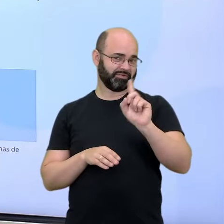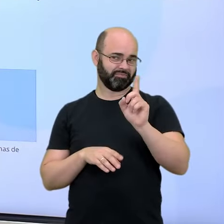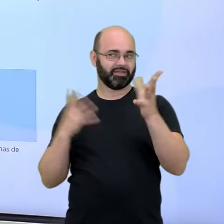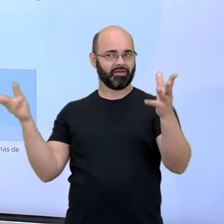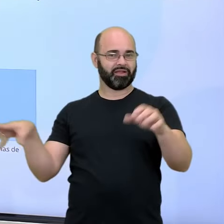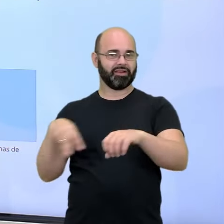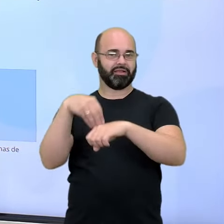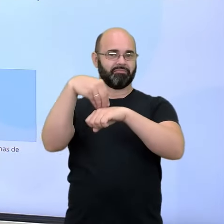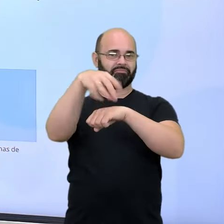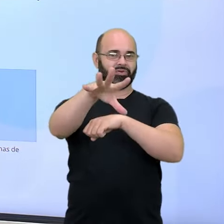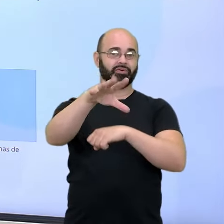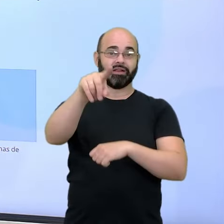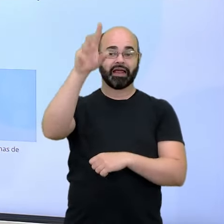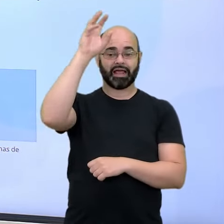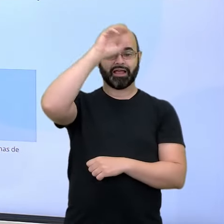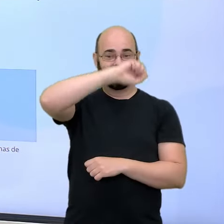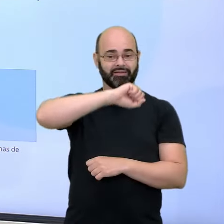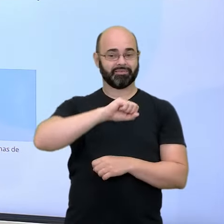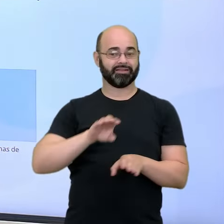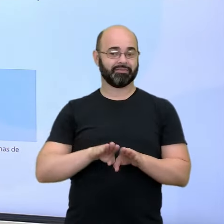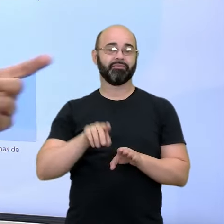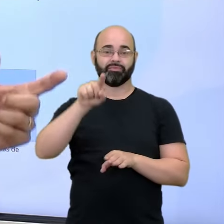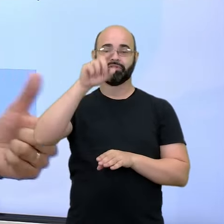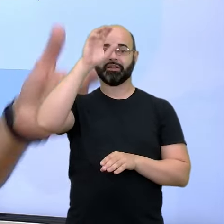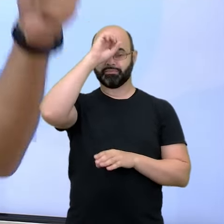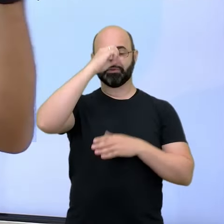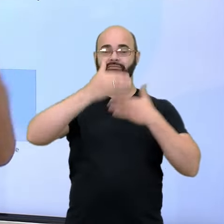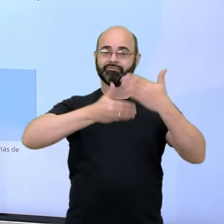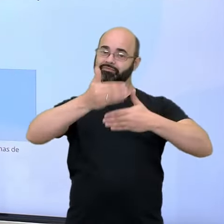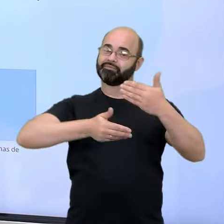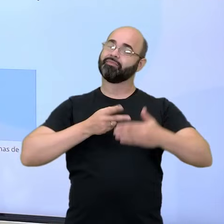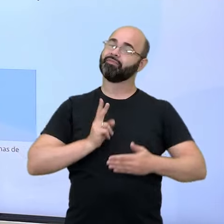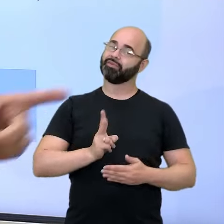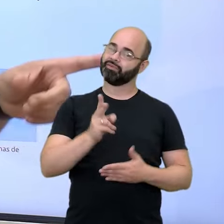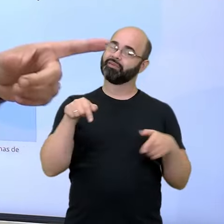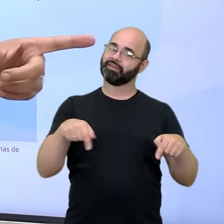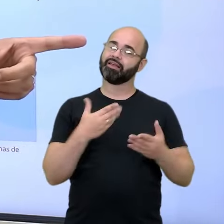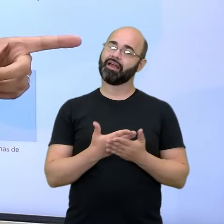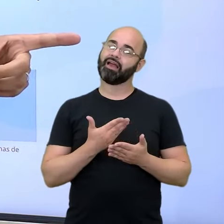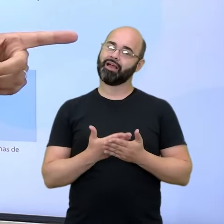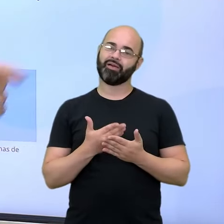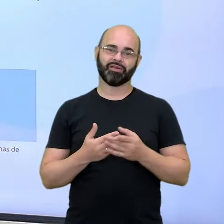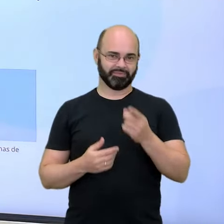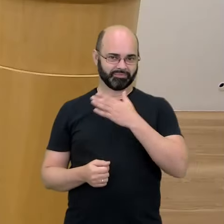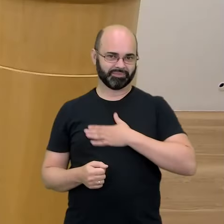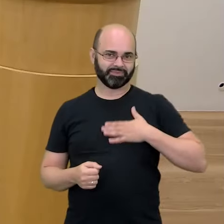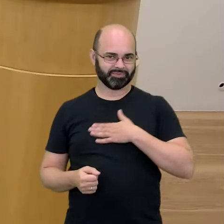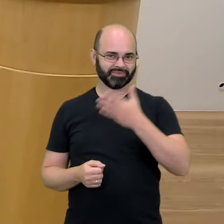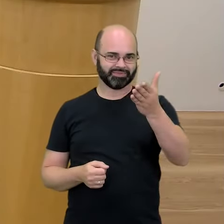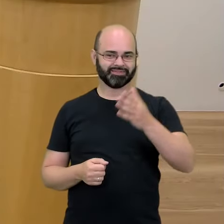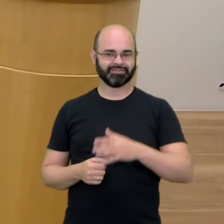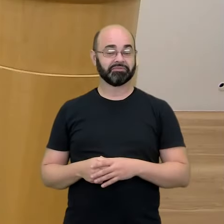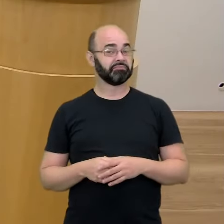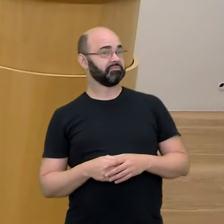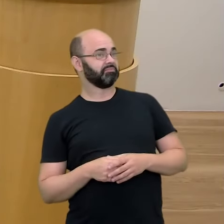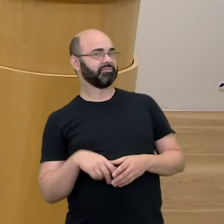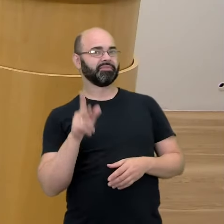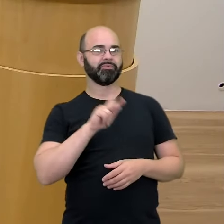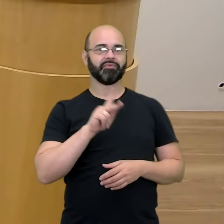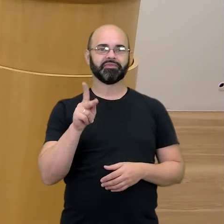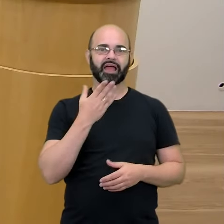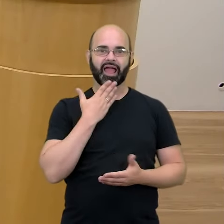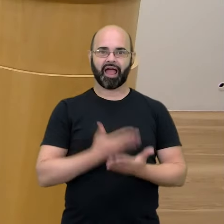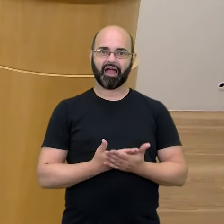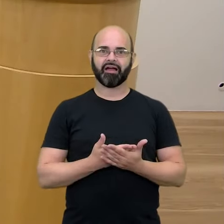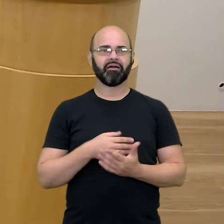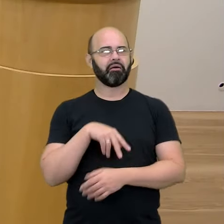você é responsável por continuar esse aprendizado. E é isso que vamos trazer para esta aula. Gostou? Nossa, você filosofou muito, assim. Eu tava aqui